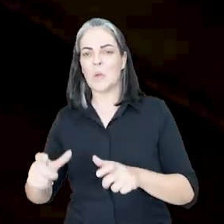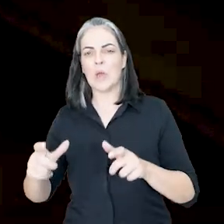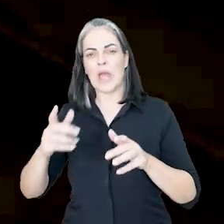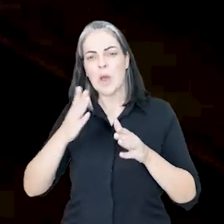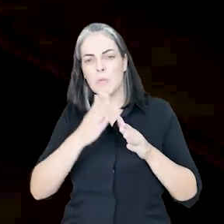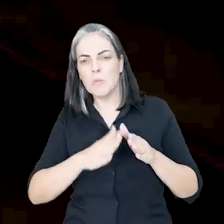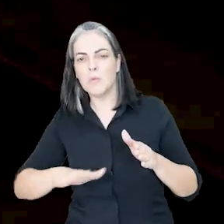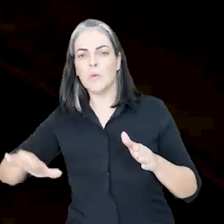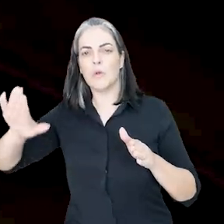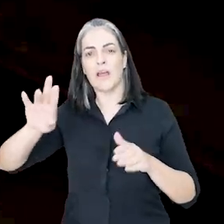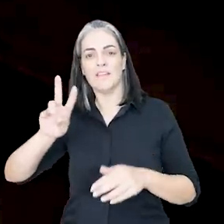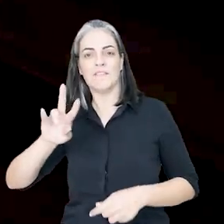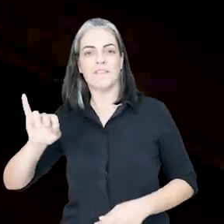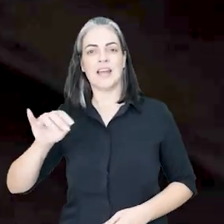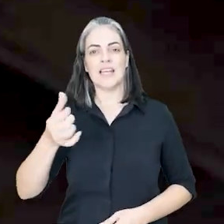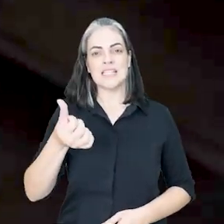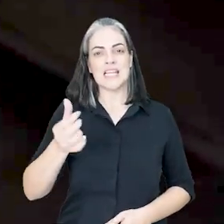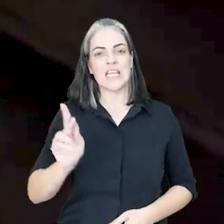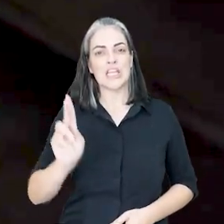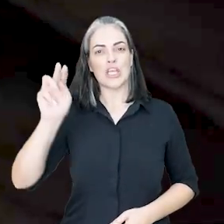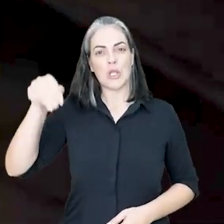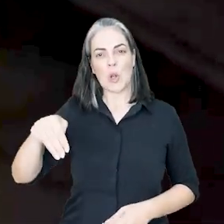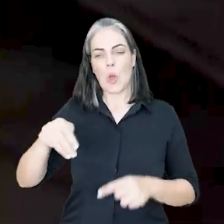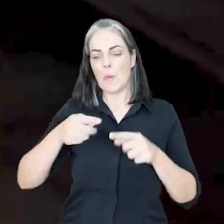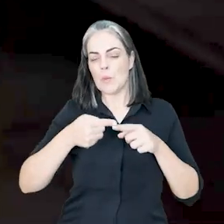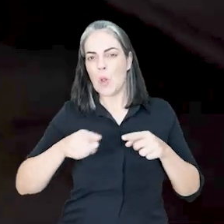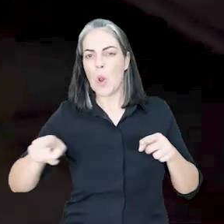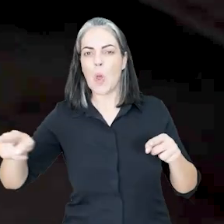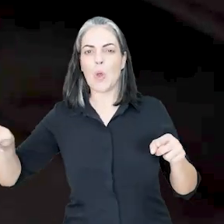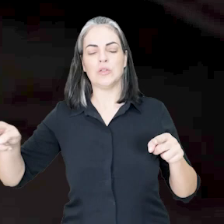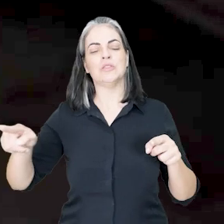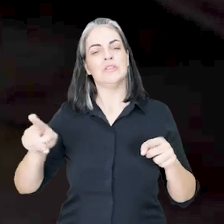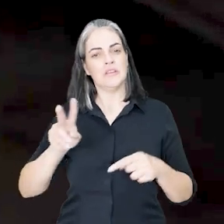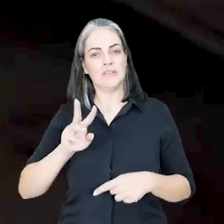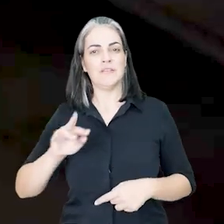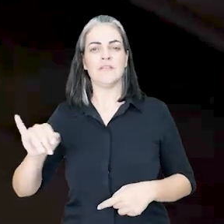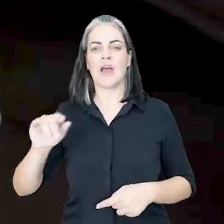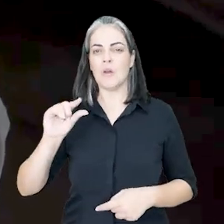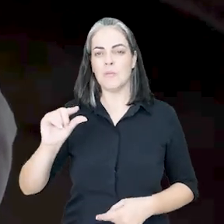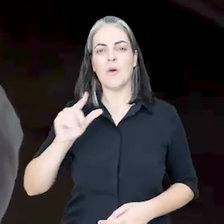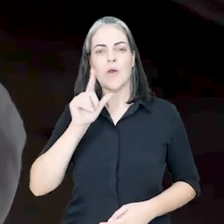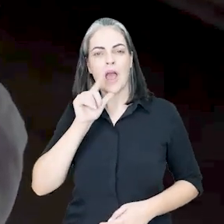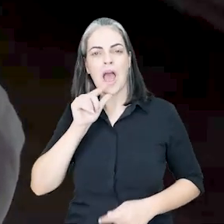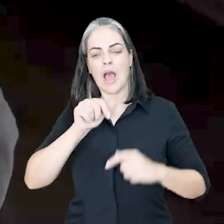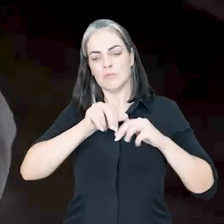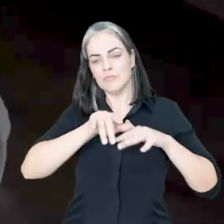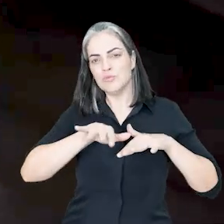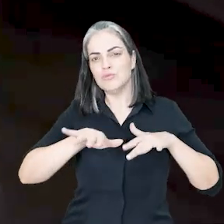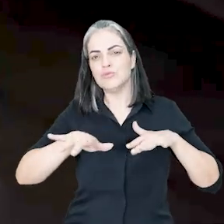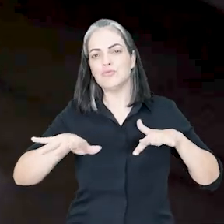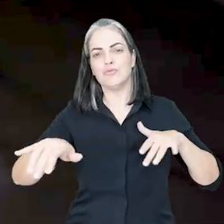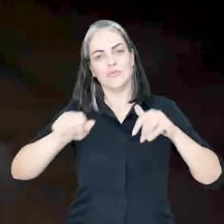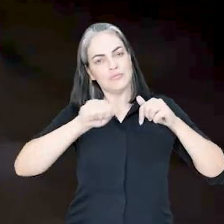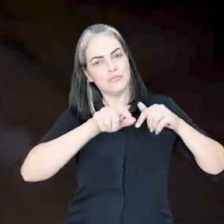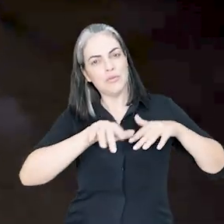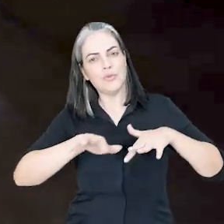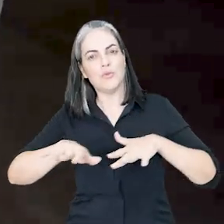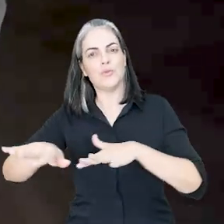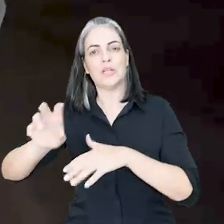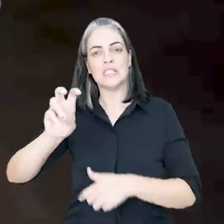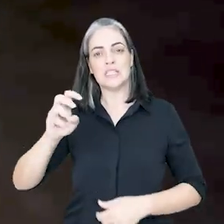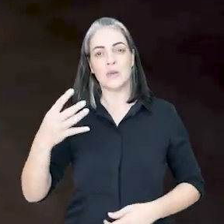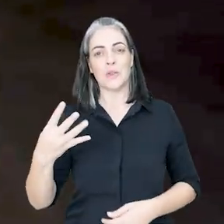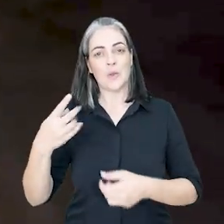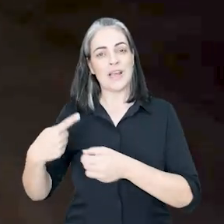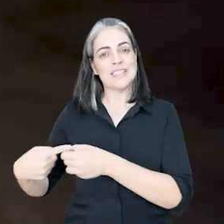um buraco que vai ter 6 quilômetros de comprimento, que vai passar um pouco da água, para levar